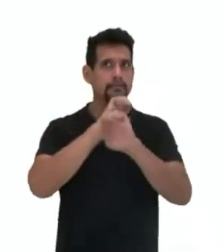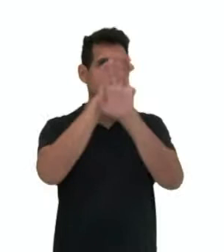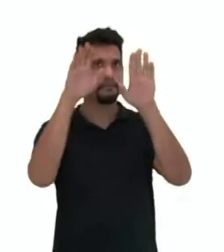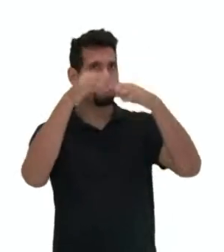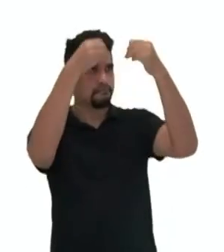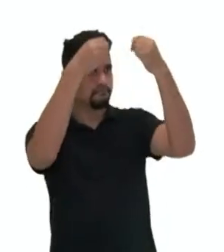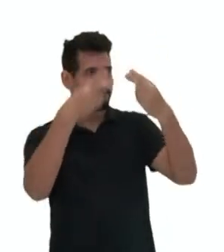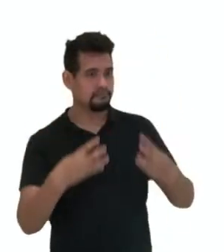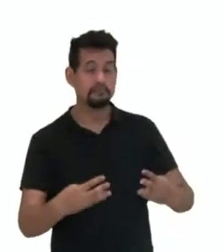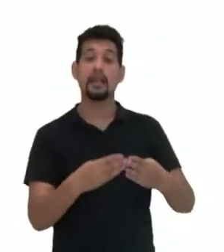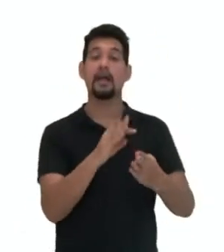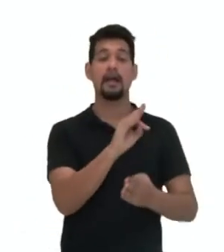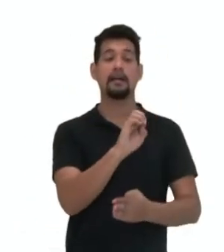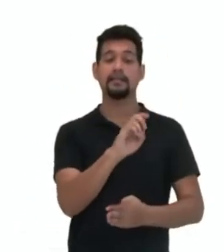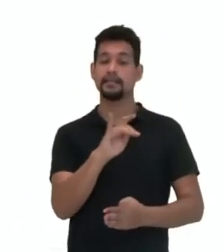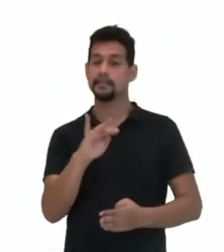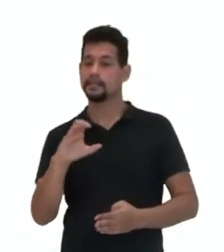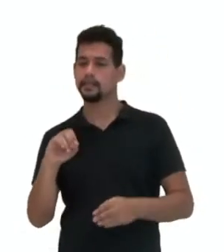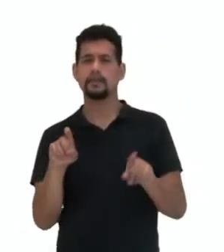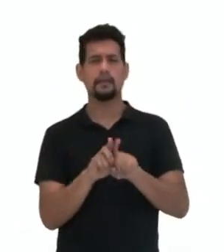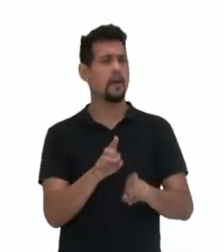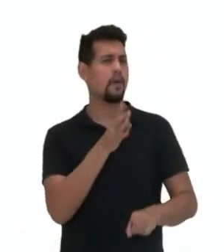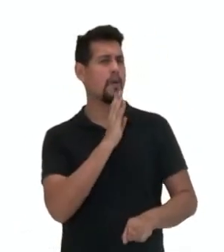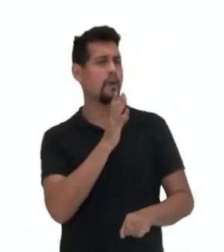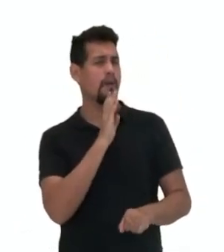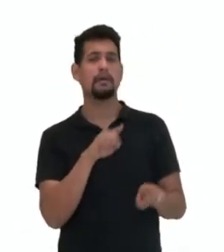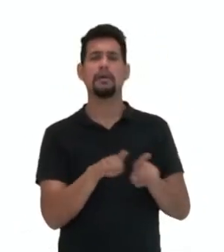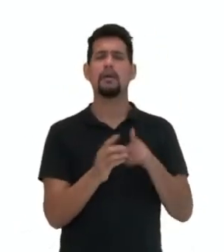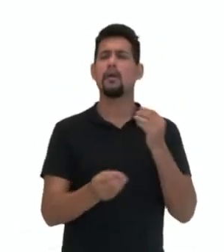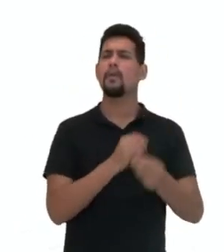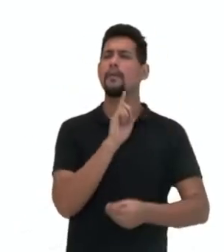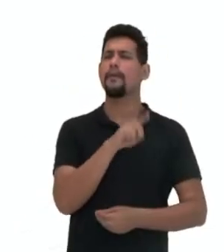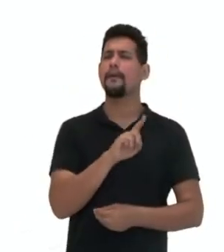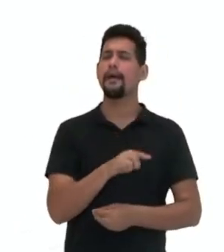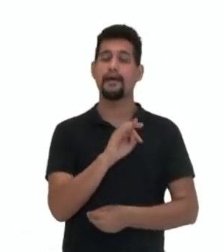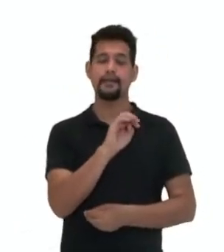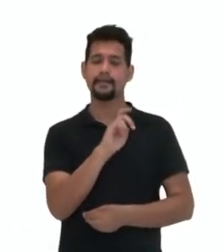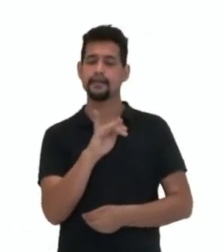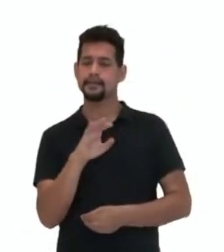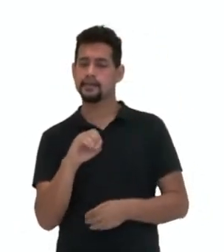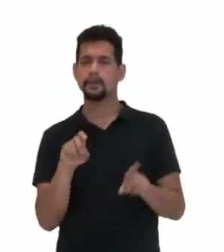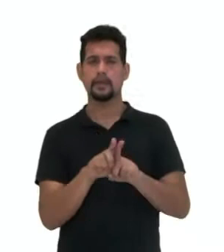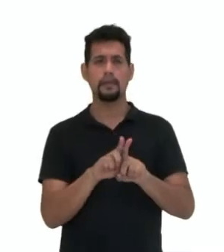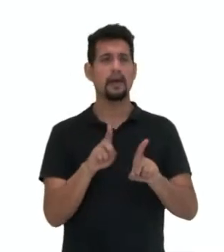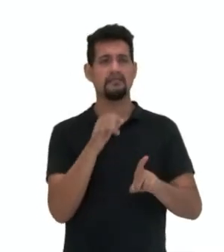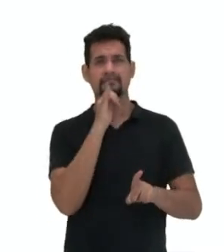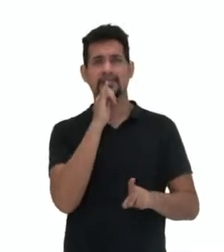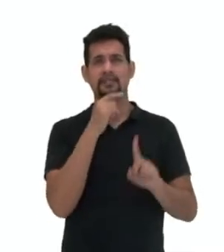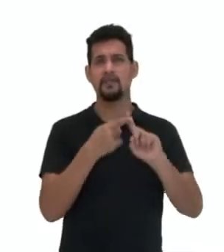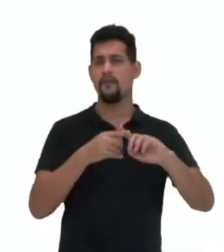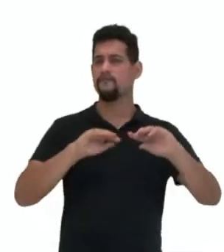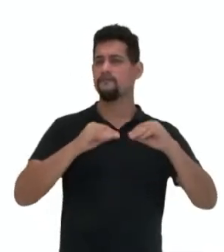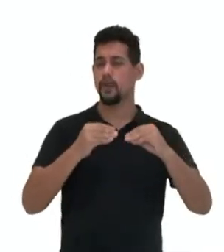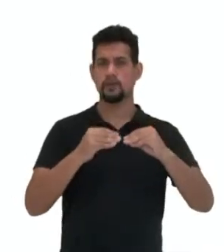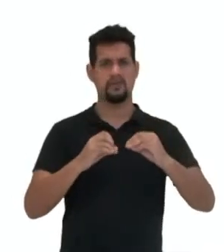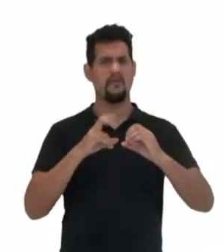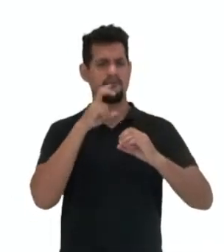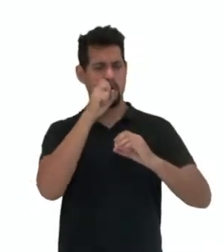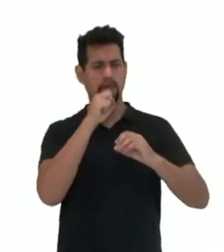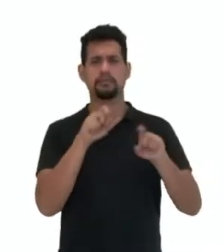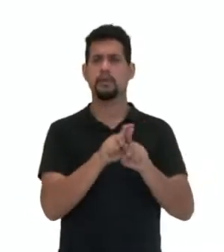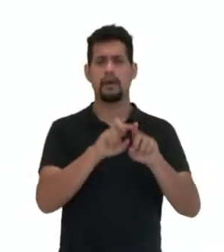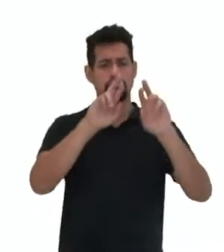tecido conjuntivo, conhecer o tecido conjuntivo propriamente dito, o frouxo, o denso e a sua